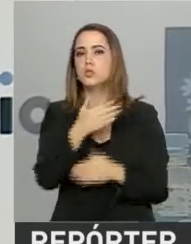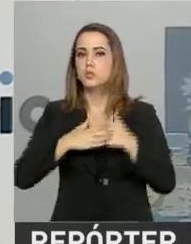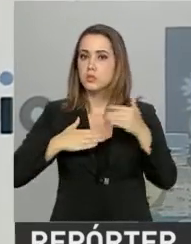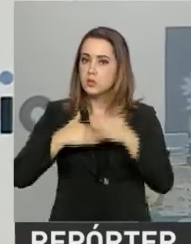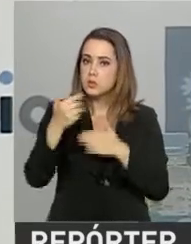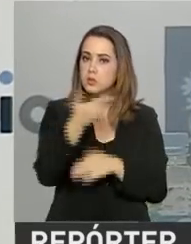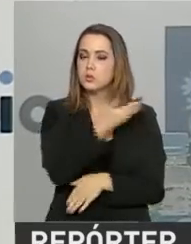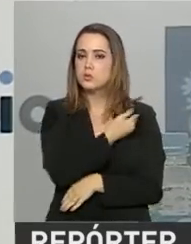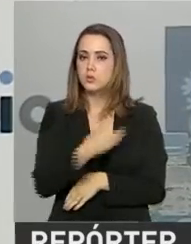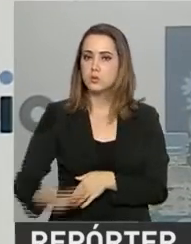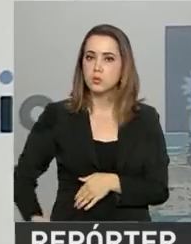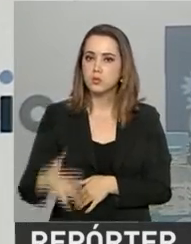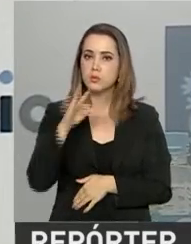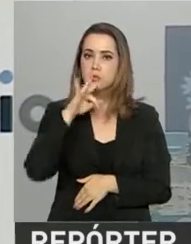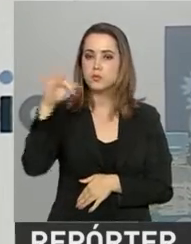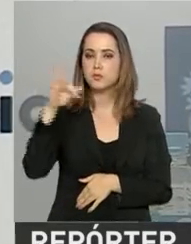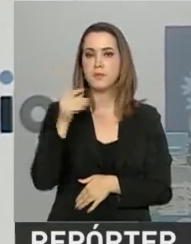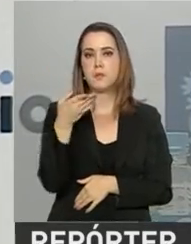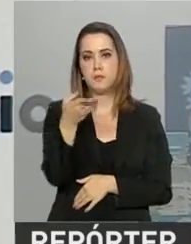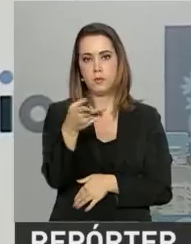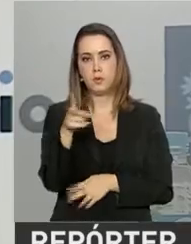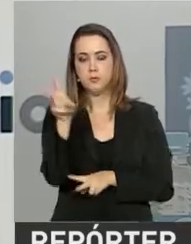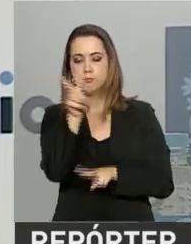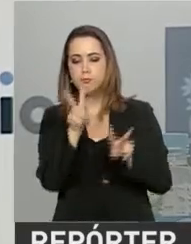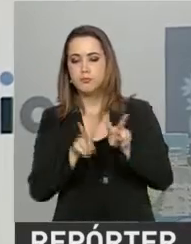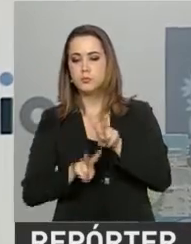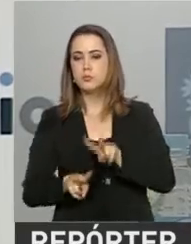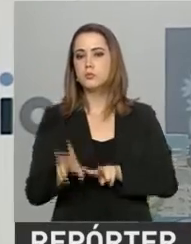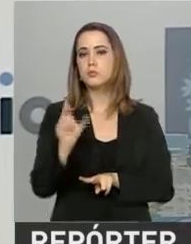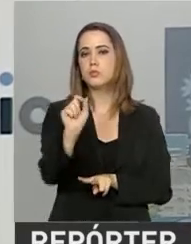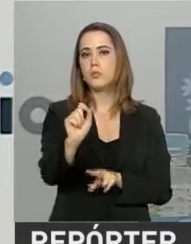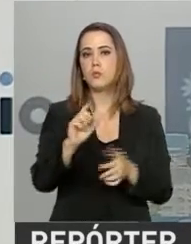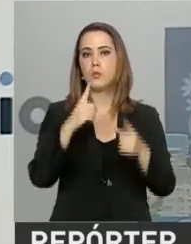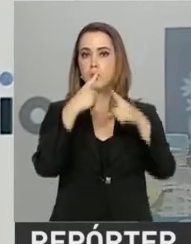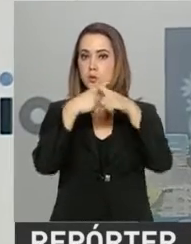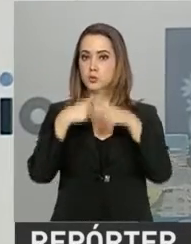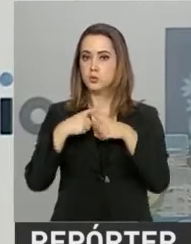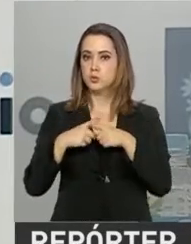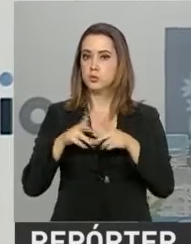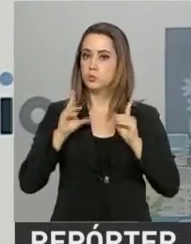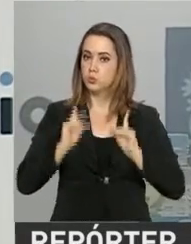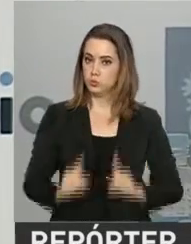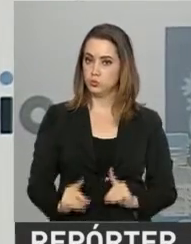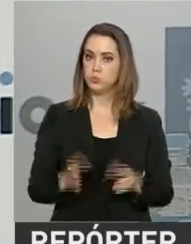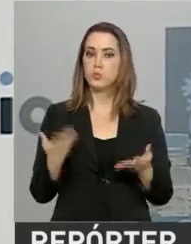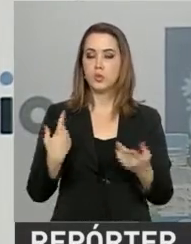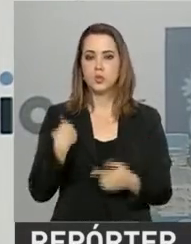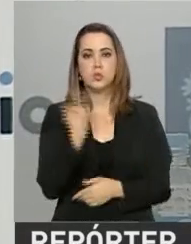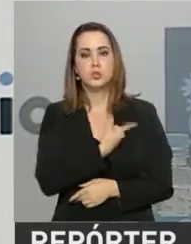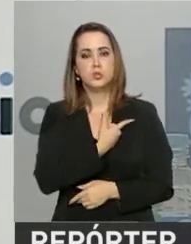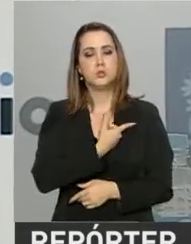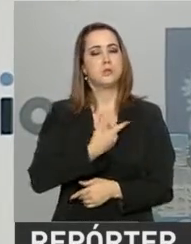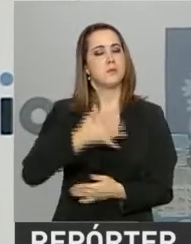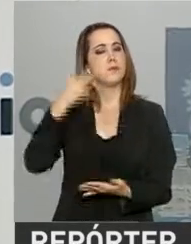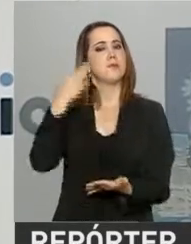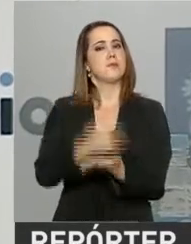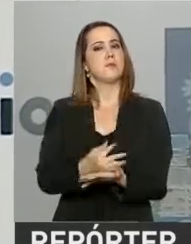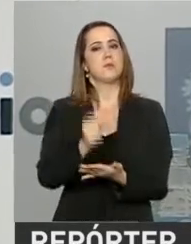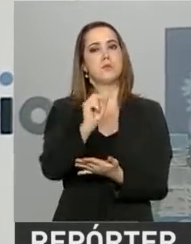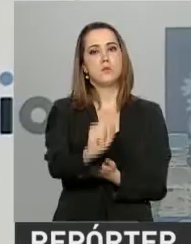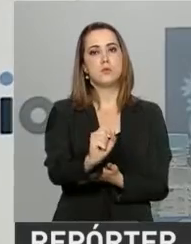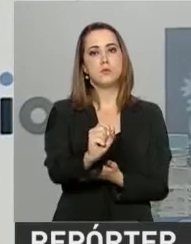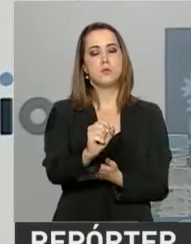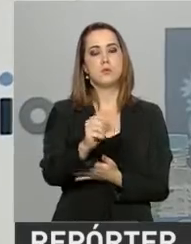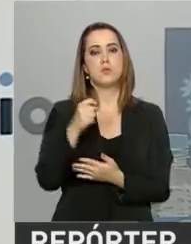nesta nesse monitoramento dos jogos paralímpicos e nós estamos absolutamente seguros que isto